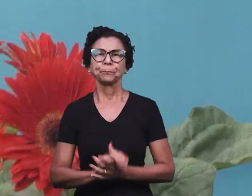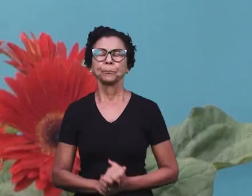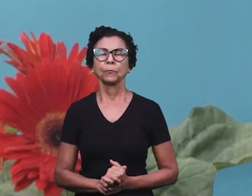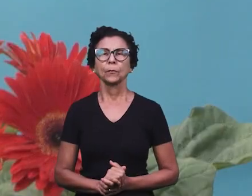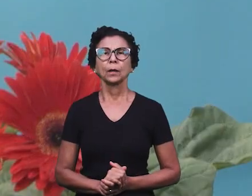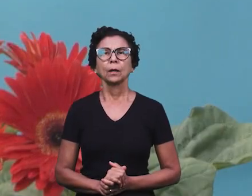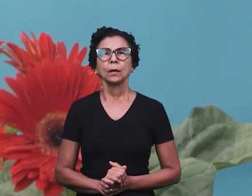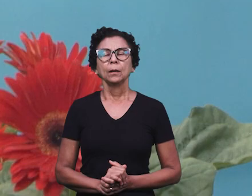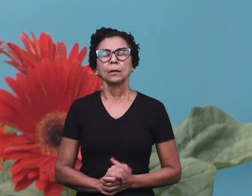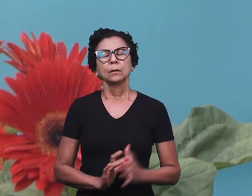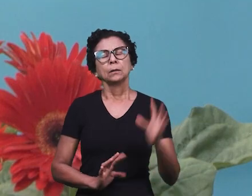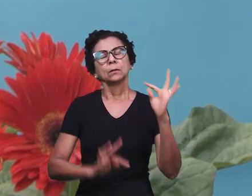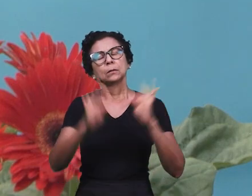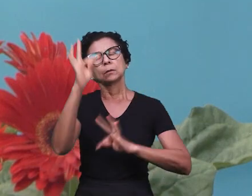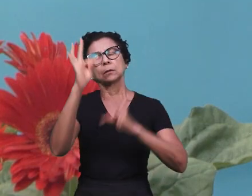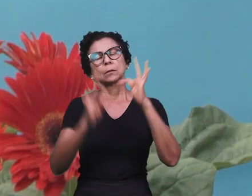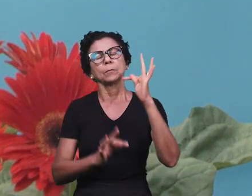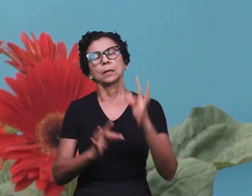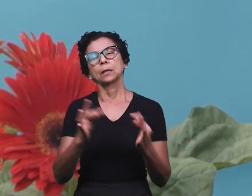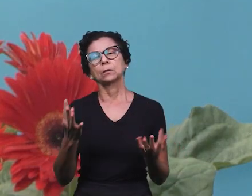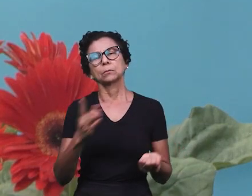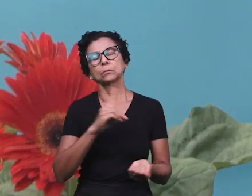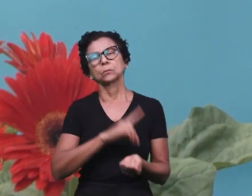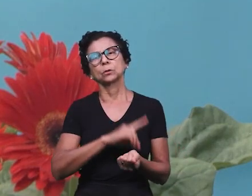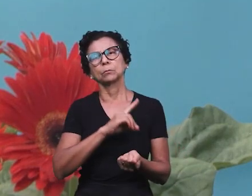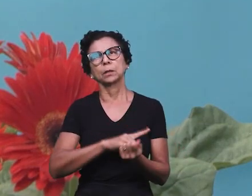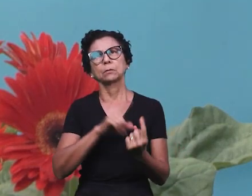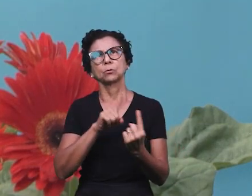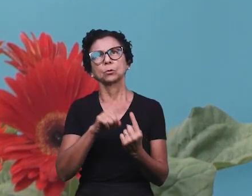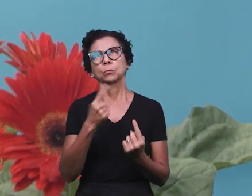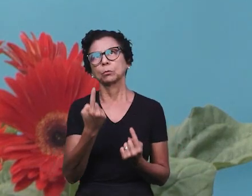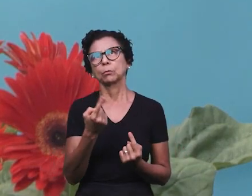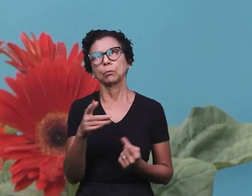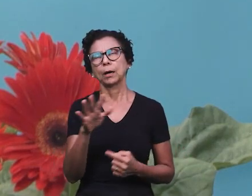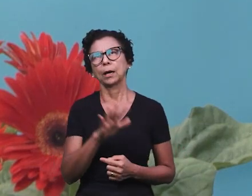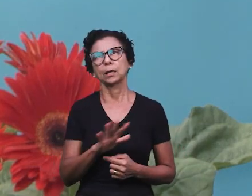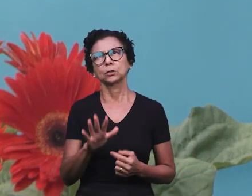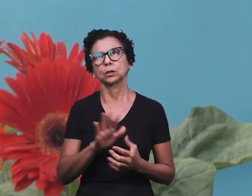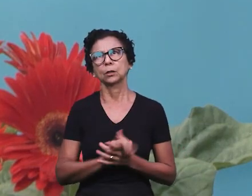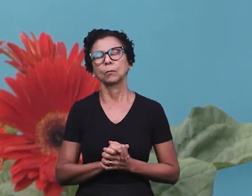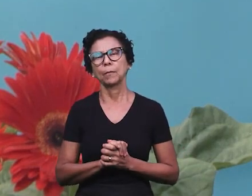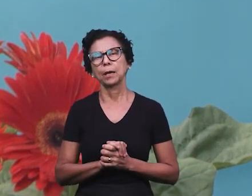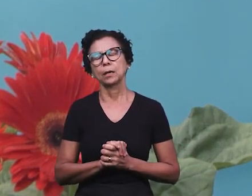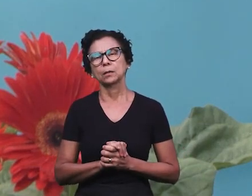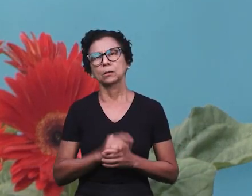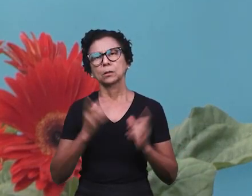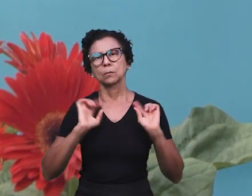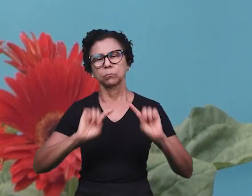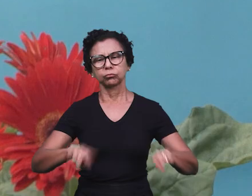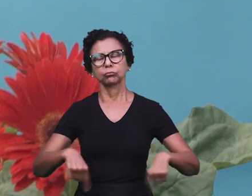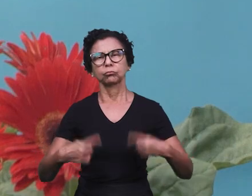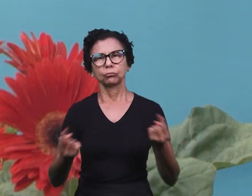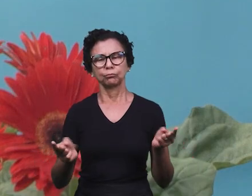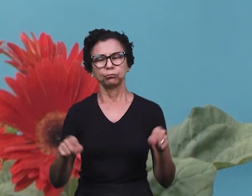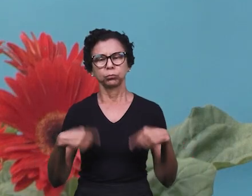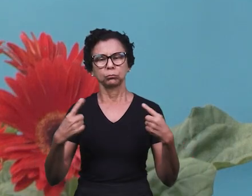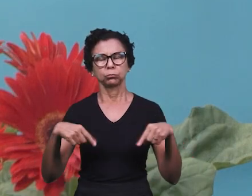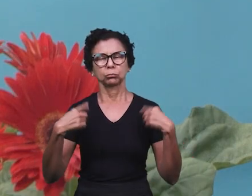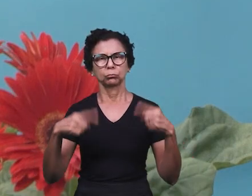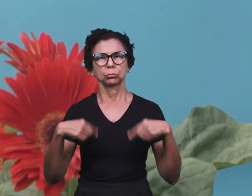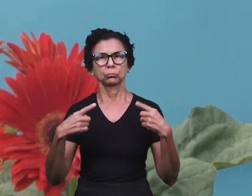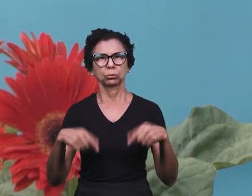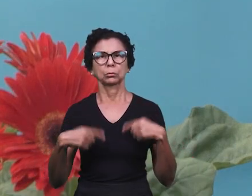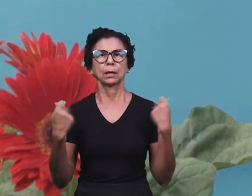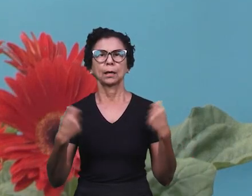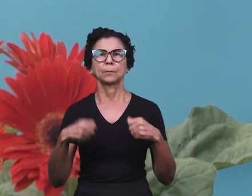Como o diabetes tipo 1 geralmente é autoimune, então nós precisamos da insulina, porque a gente sabe